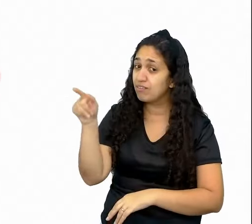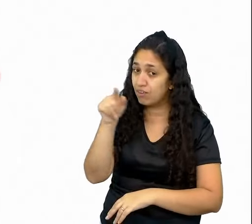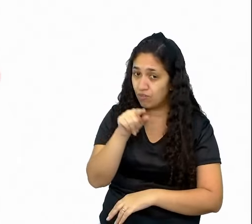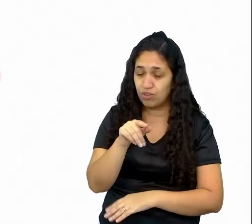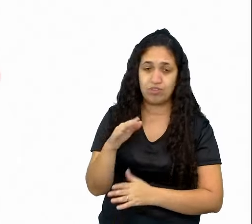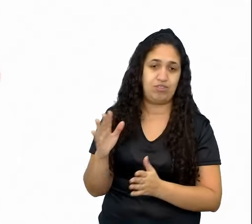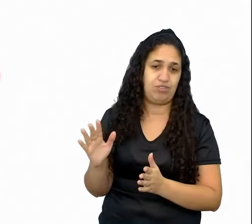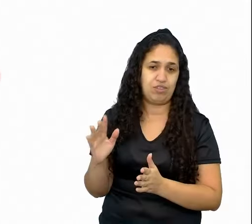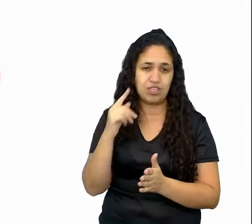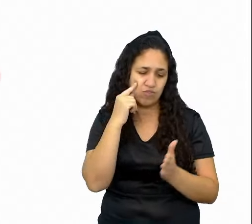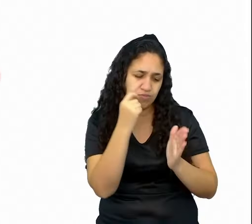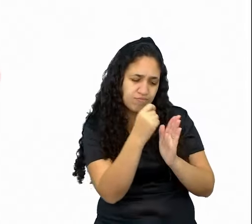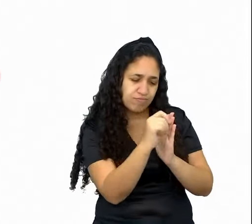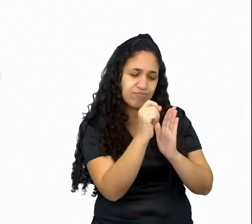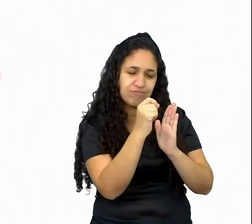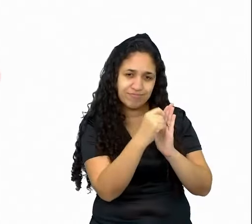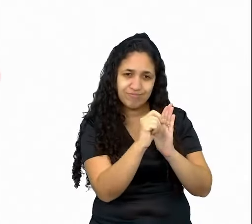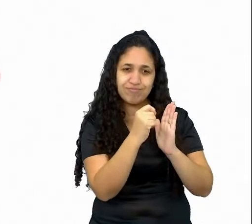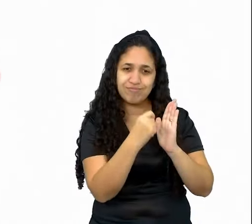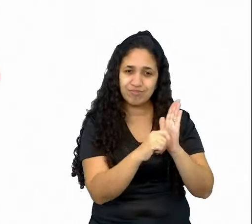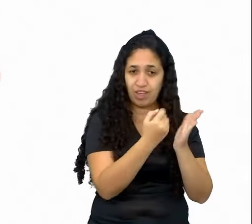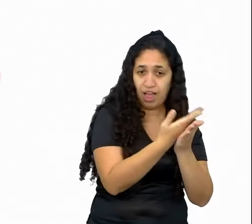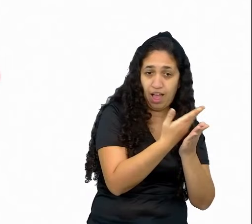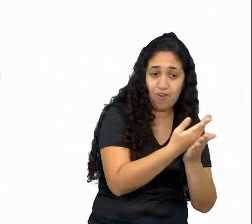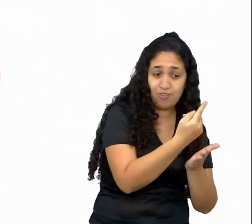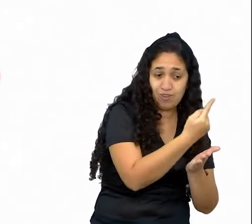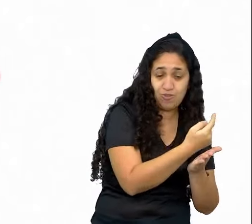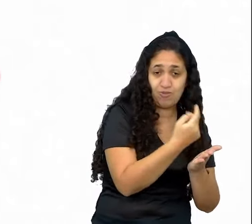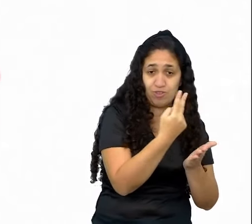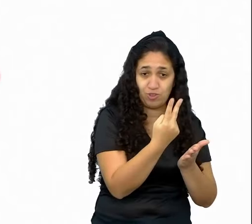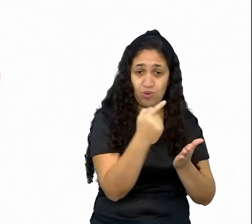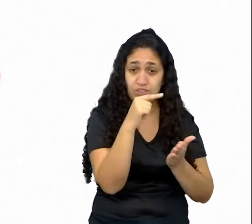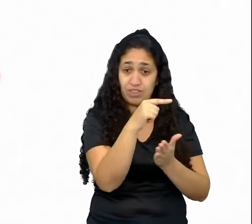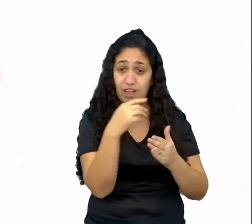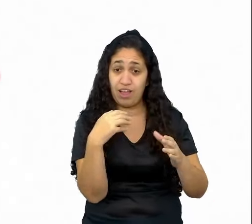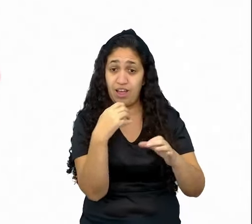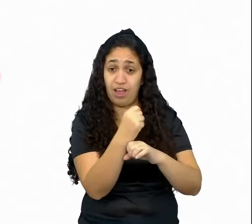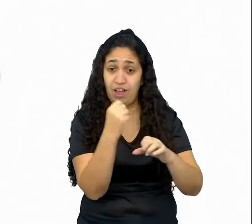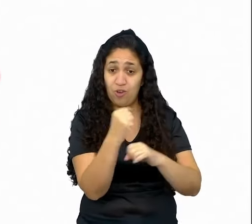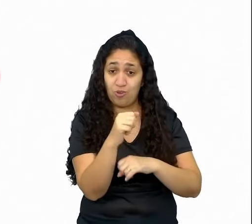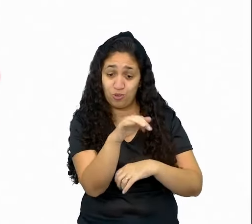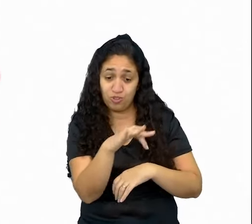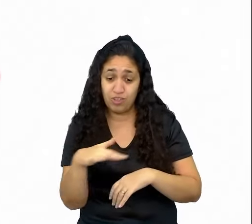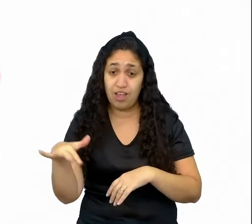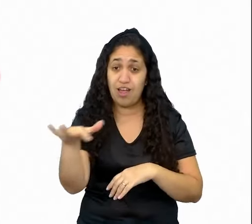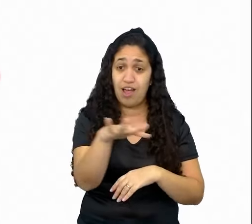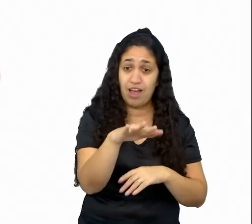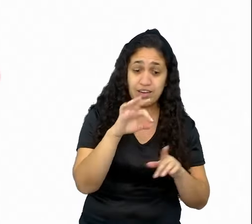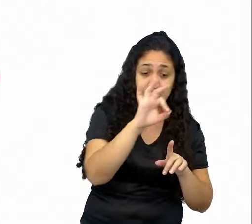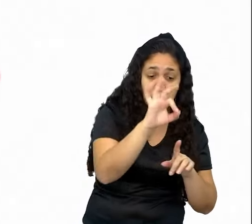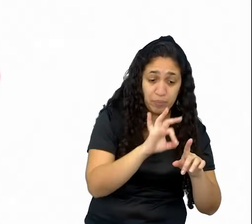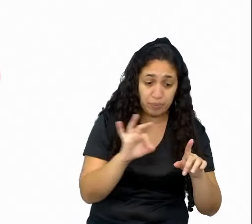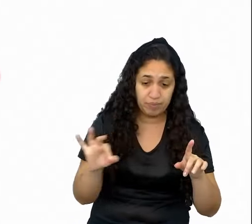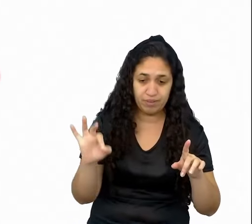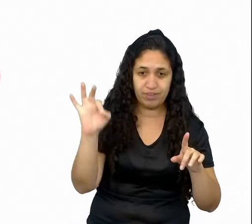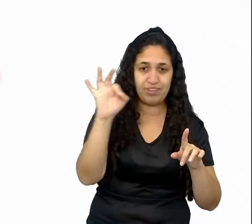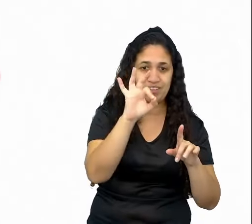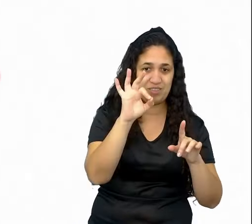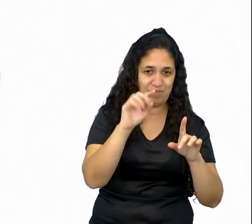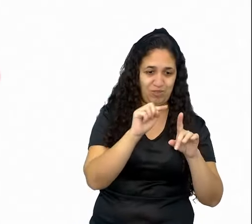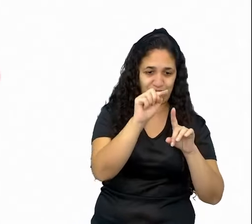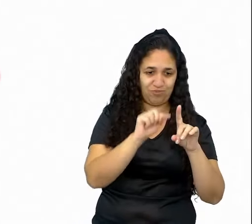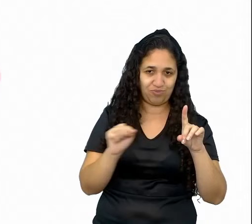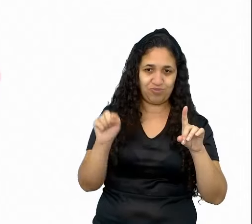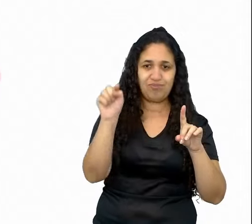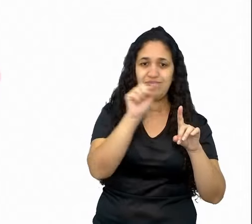observando, vão ticando. Lá na aula 1 e 2, a gente vai ter cálculo, né, de área e de perímetro de um quadrado. A